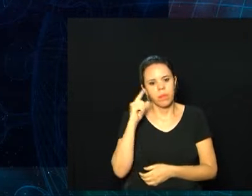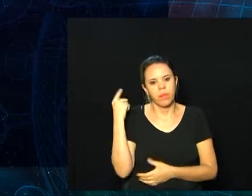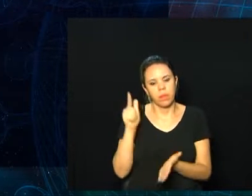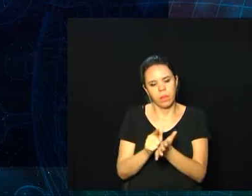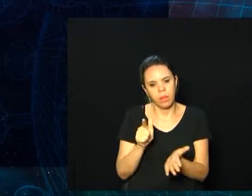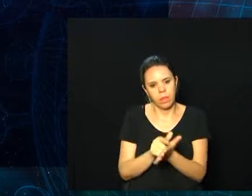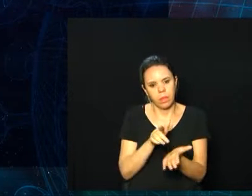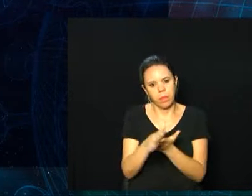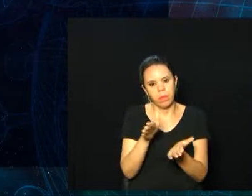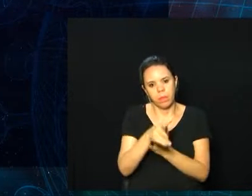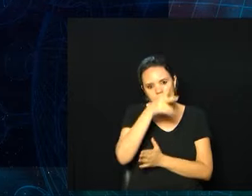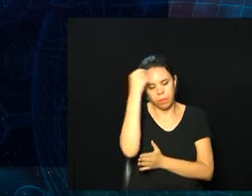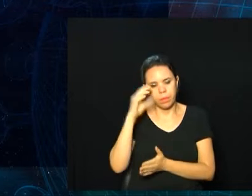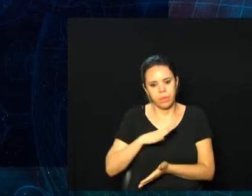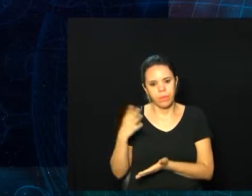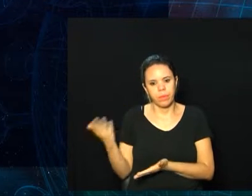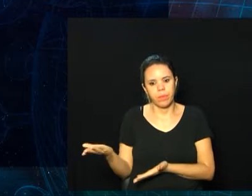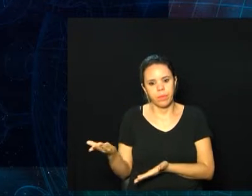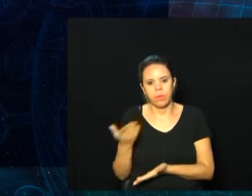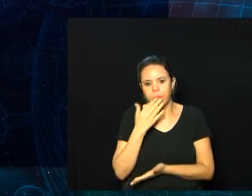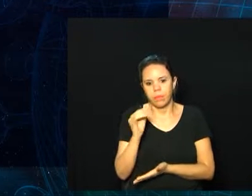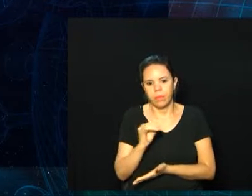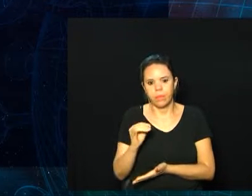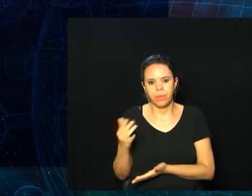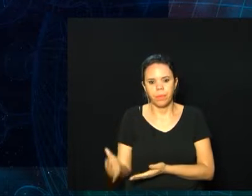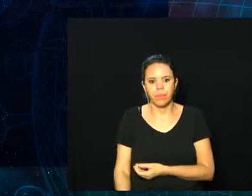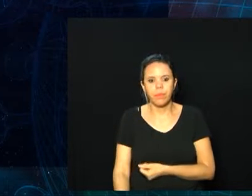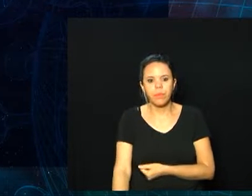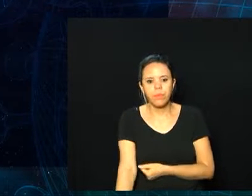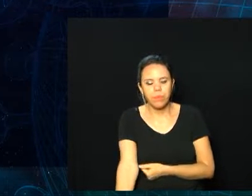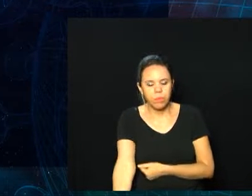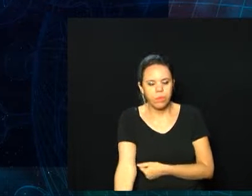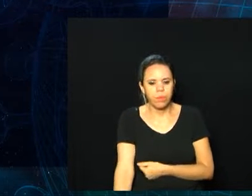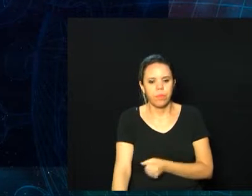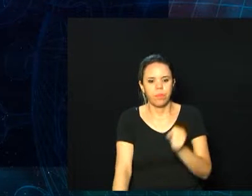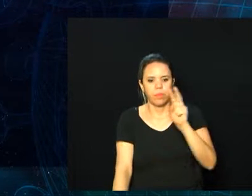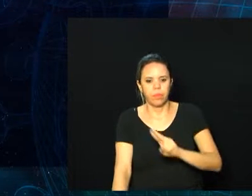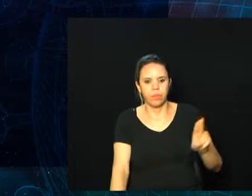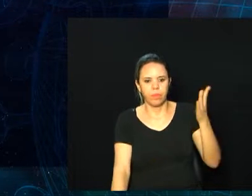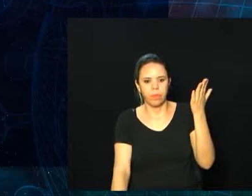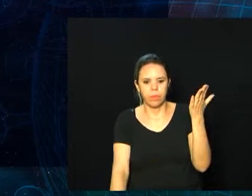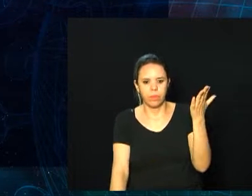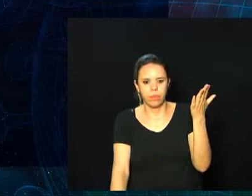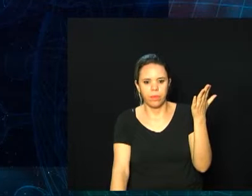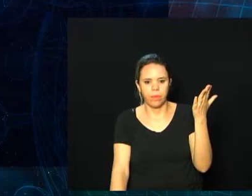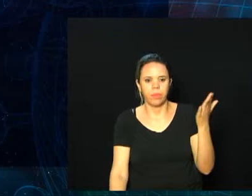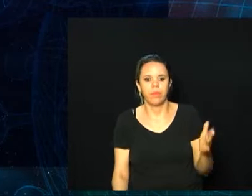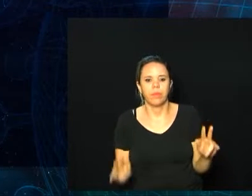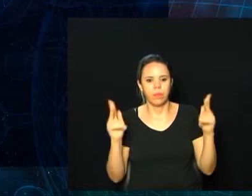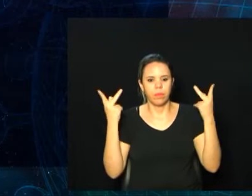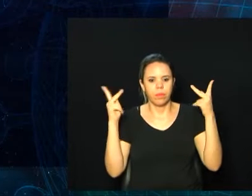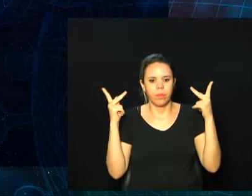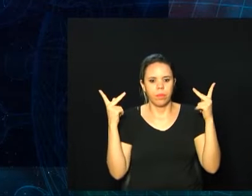boletim emitido pela Prefeitura da cidade. Em Indaiatuba, 32.511 casos, Sumaré,